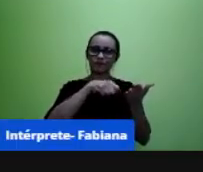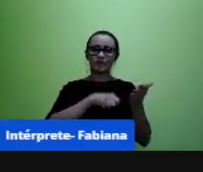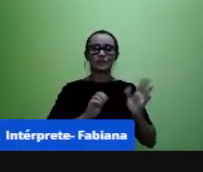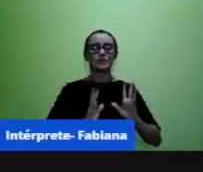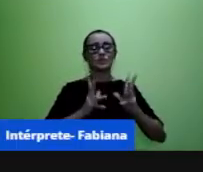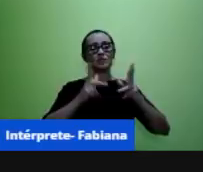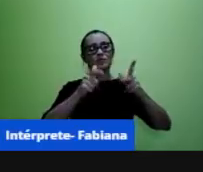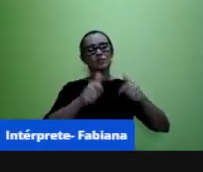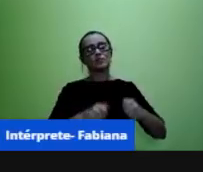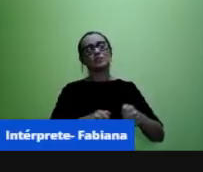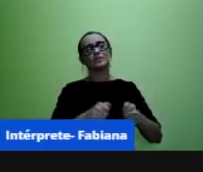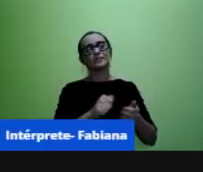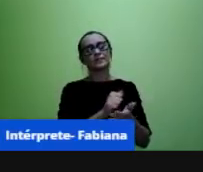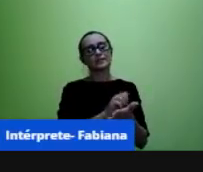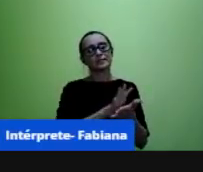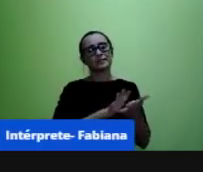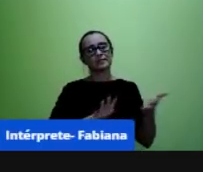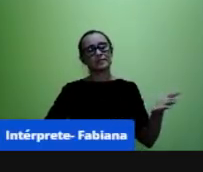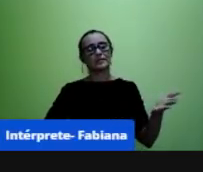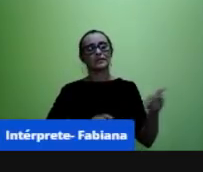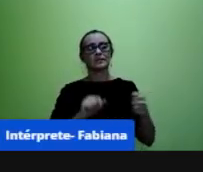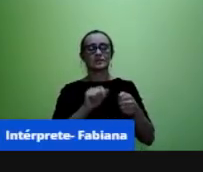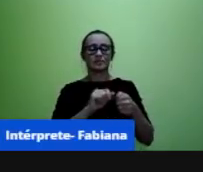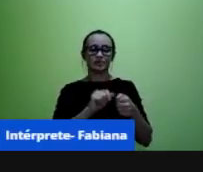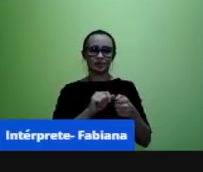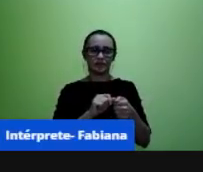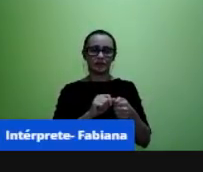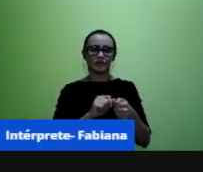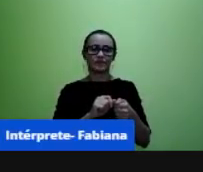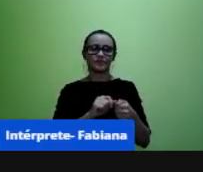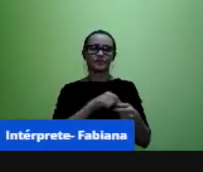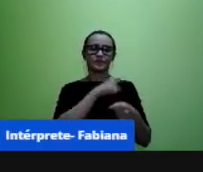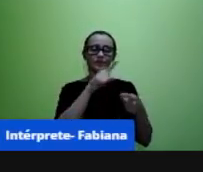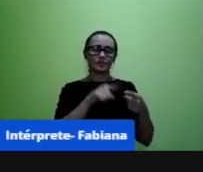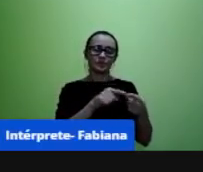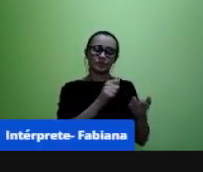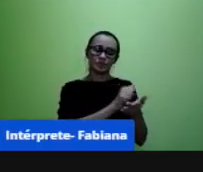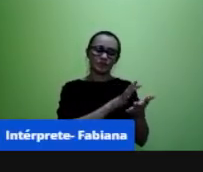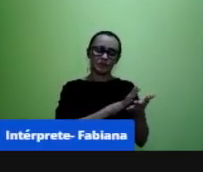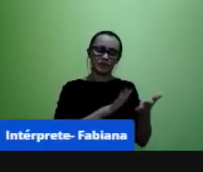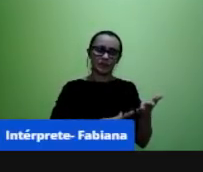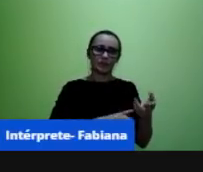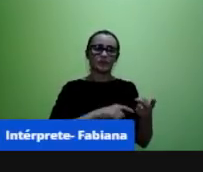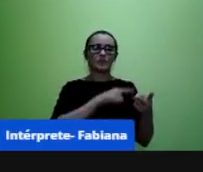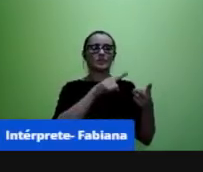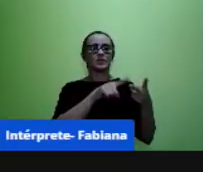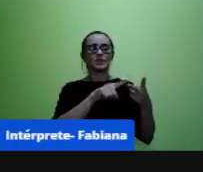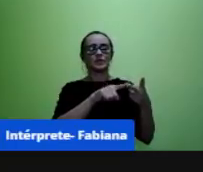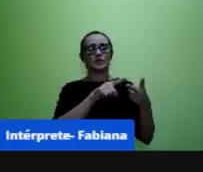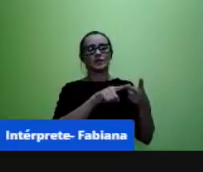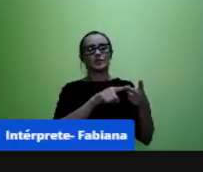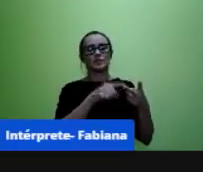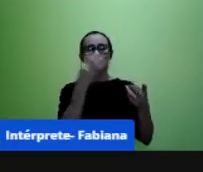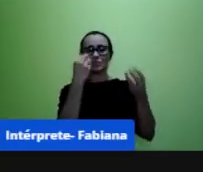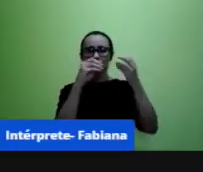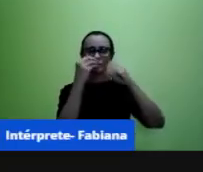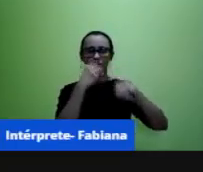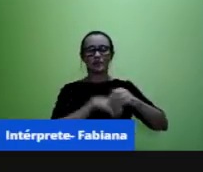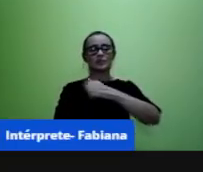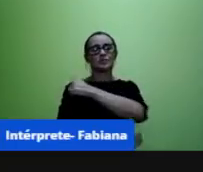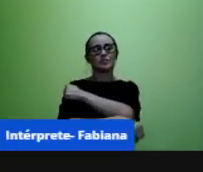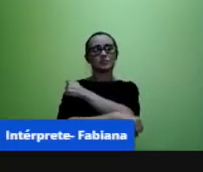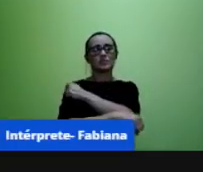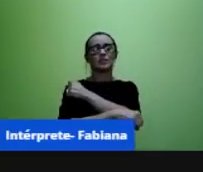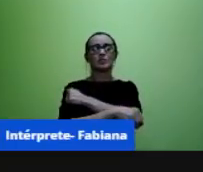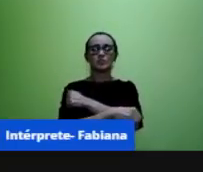tanto as atividades realizadas no caderno, como as atividades postadas pelos alunos, né? Isso tudo a gente vai